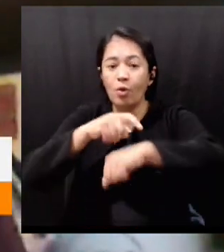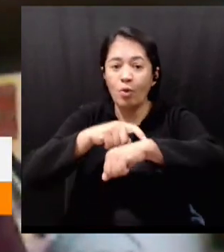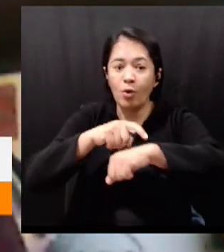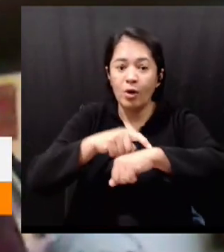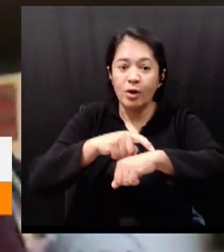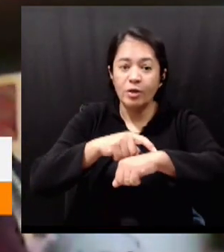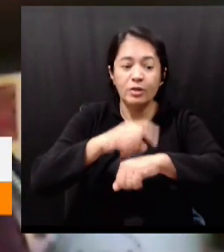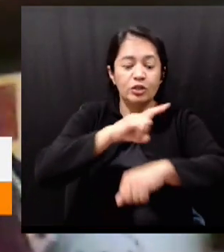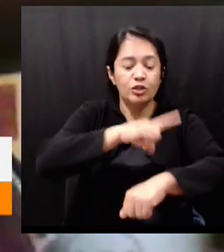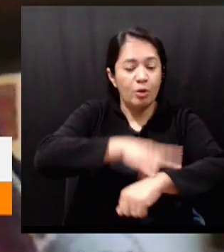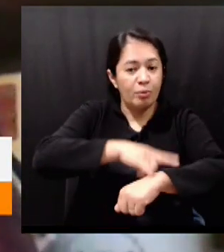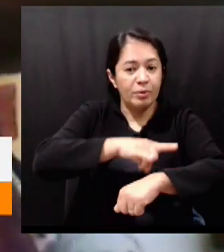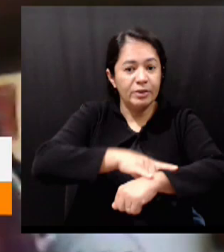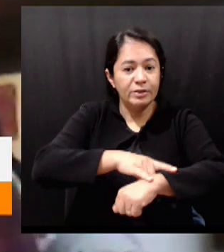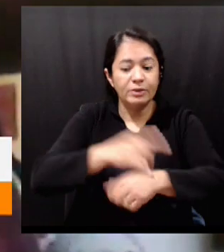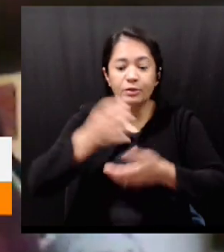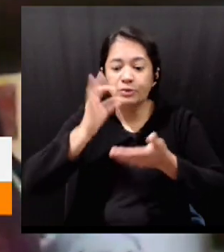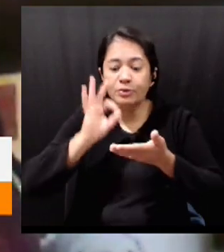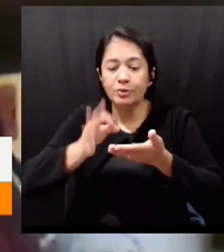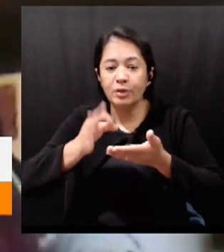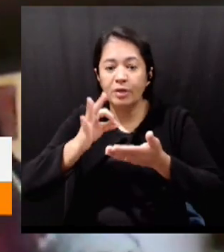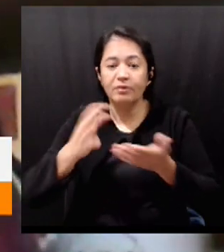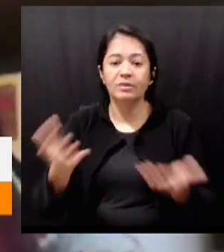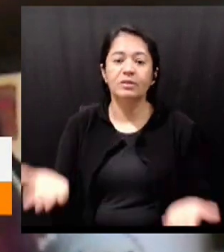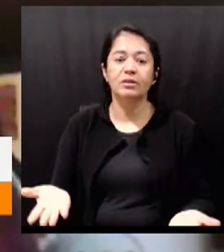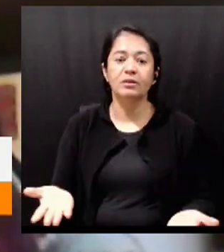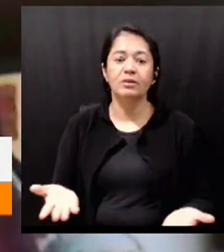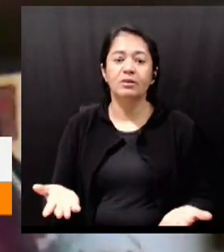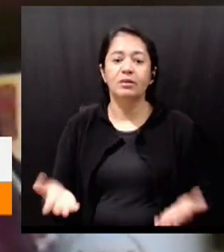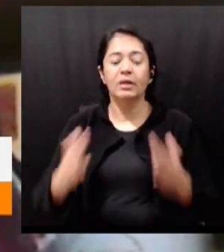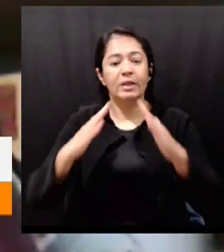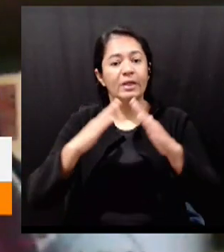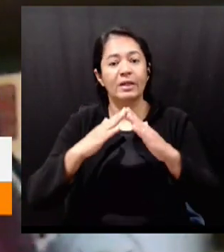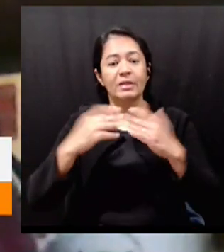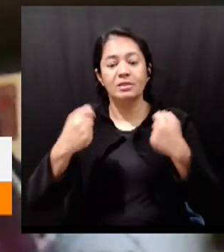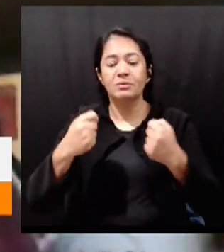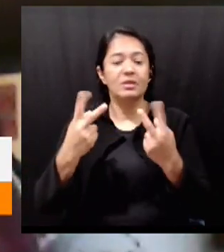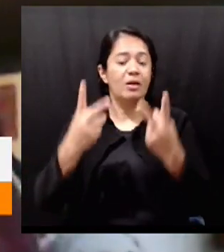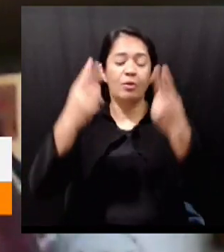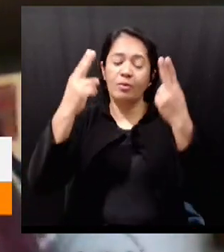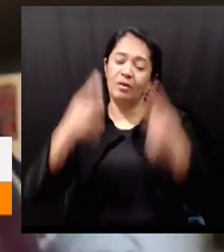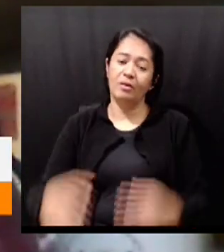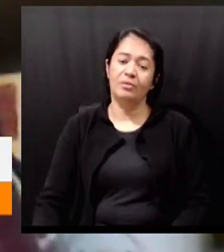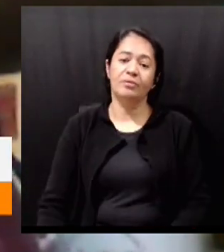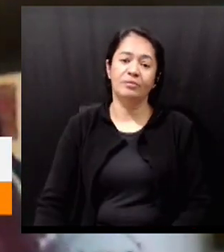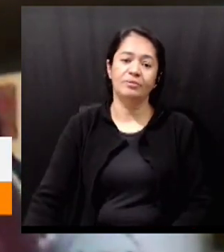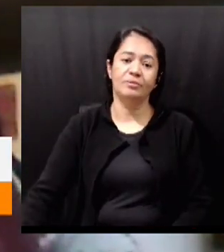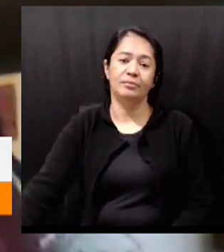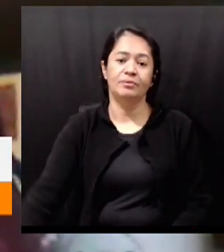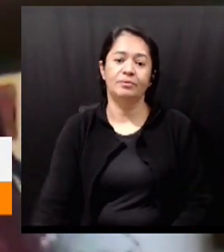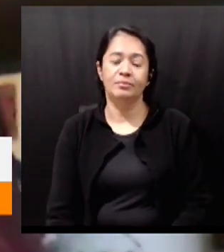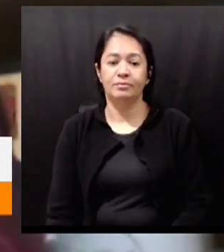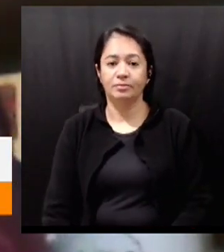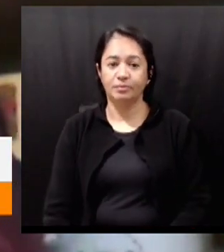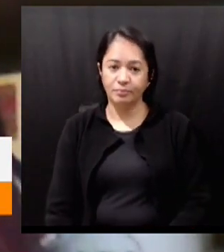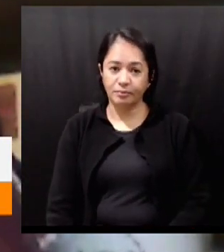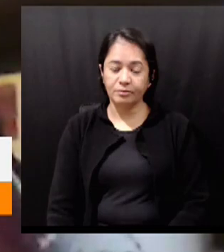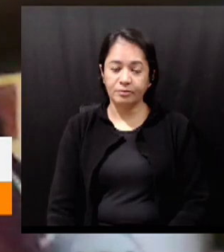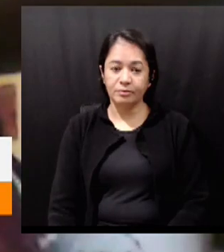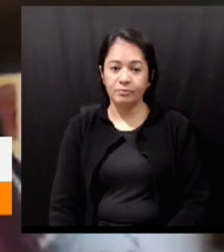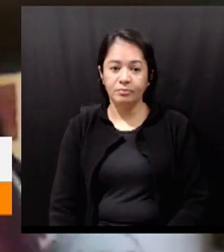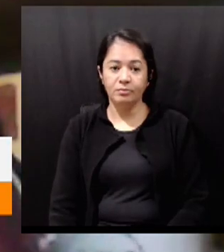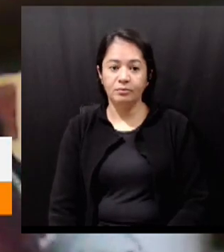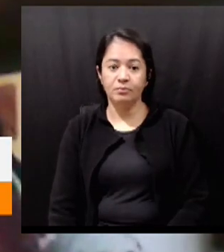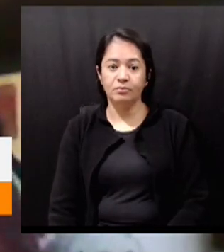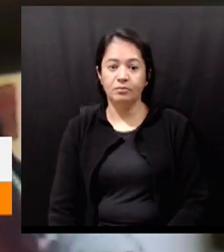daquele cafezinho. Em casa tem que ser a mesma coisa. Lá, infelizmente, ou felizmente,